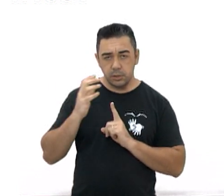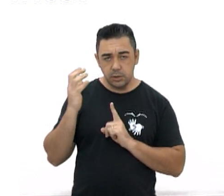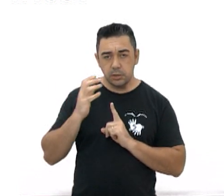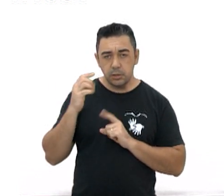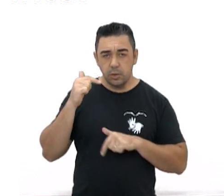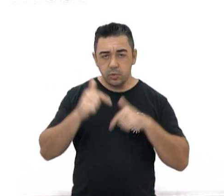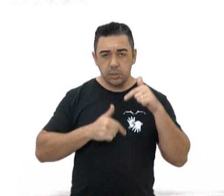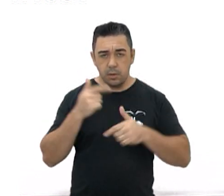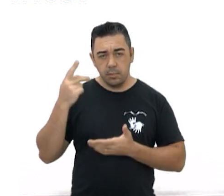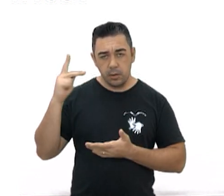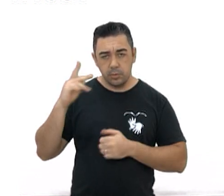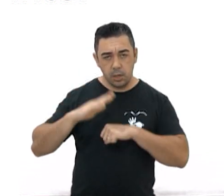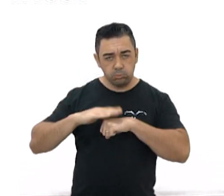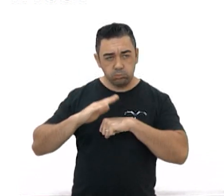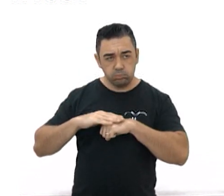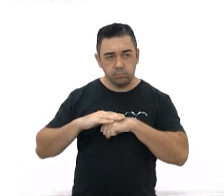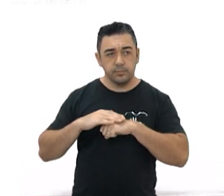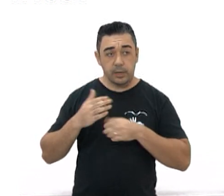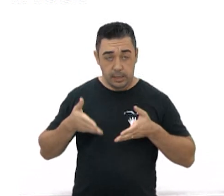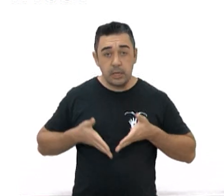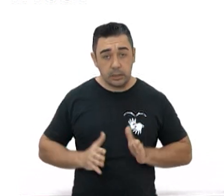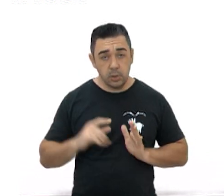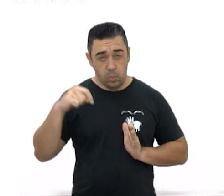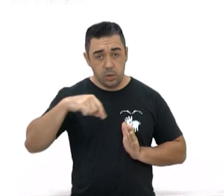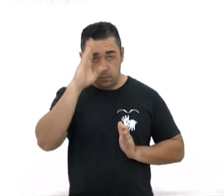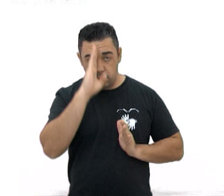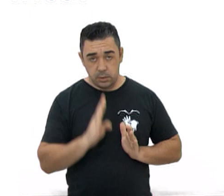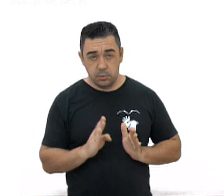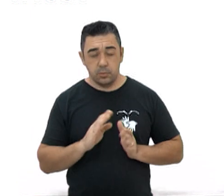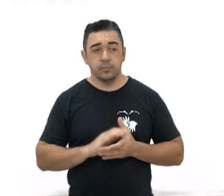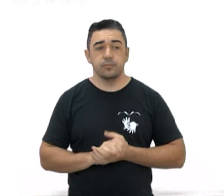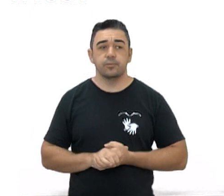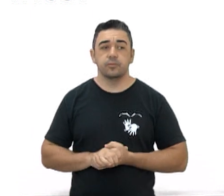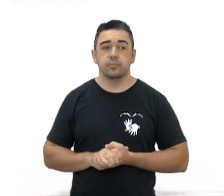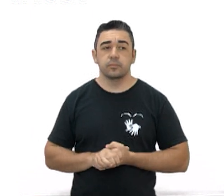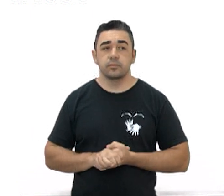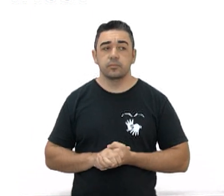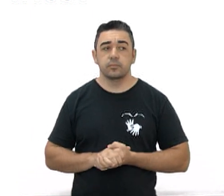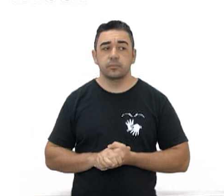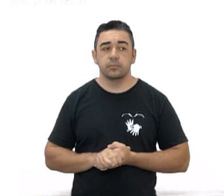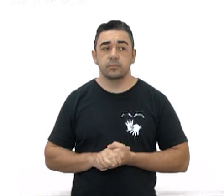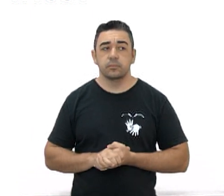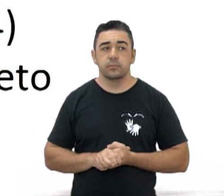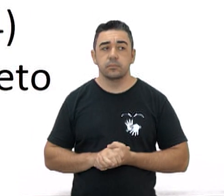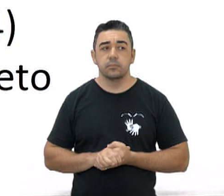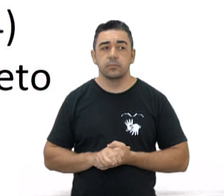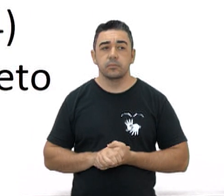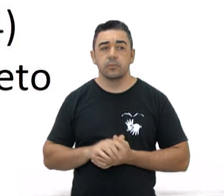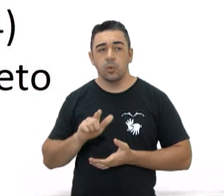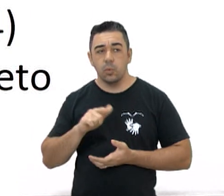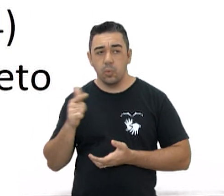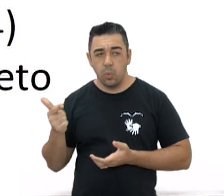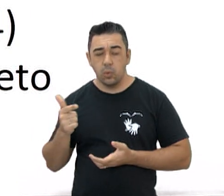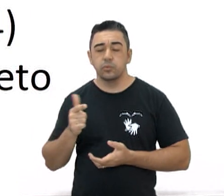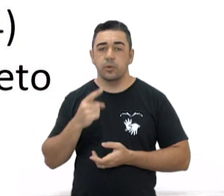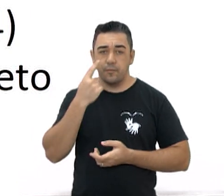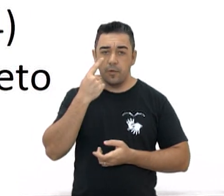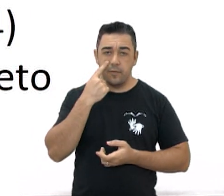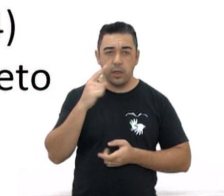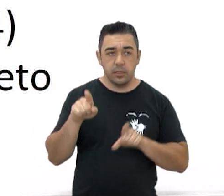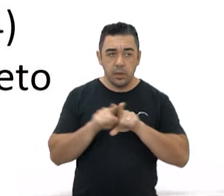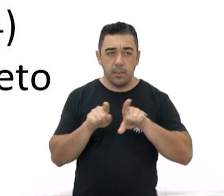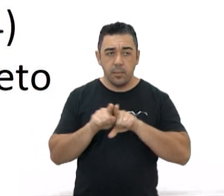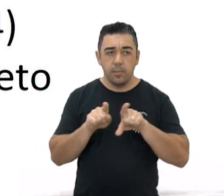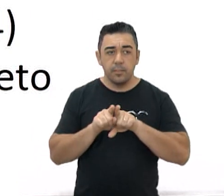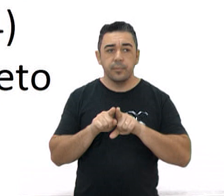influenciar o trabalho dele. Ele nasceu aqui no Brasil e o outro artista que a gente vai ver daqui a pouco